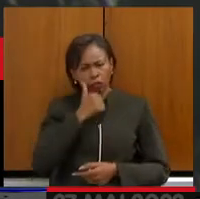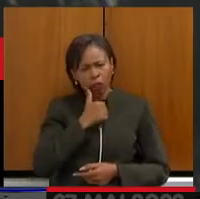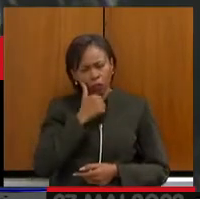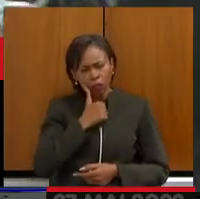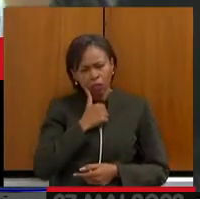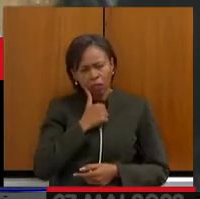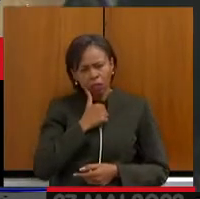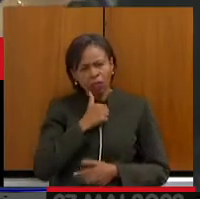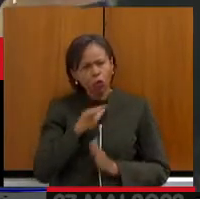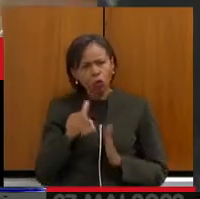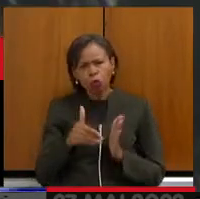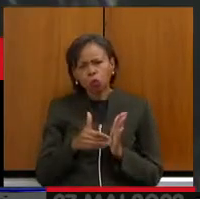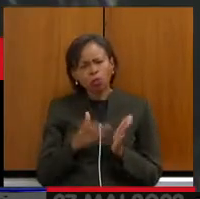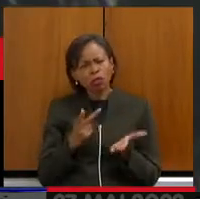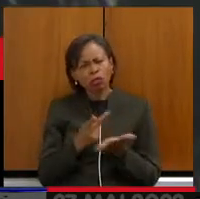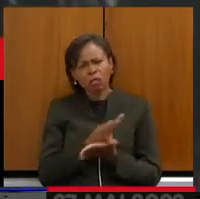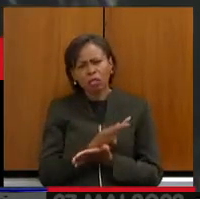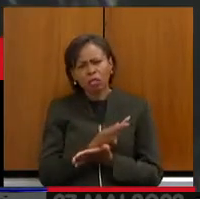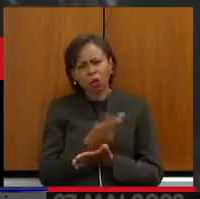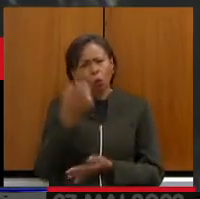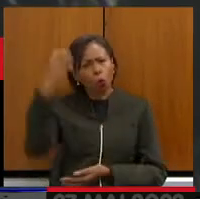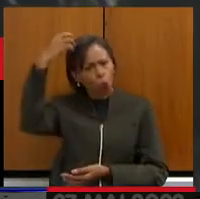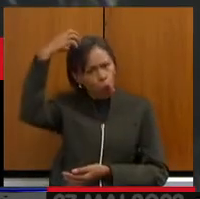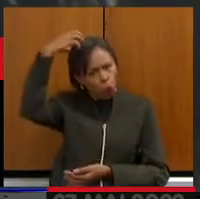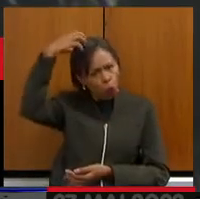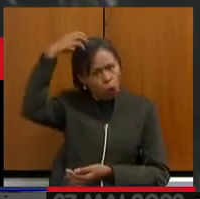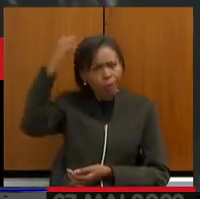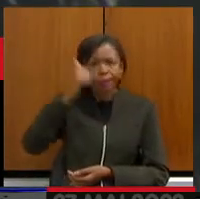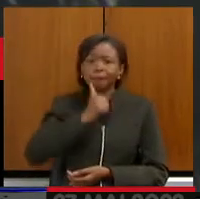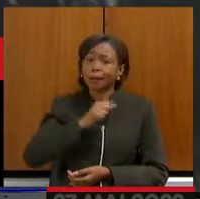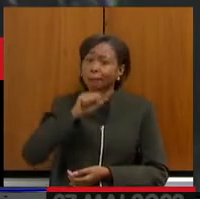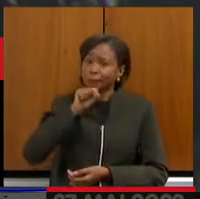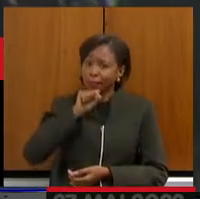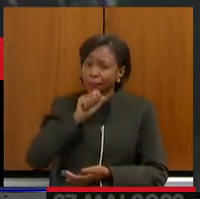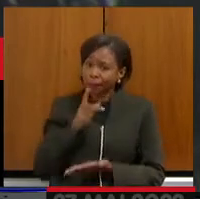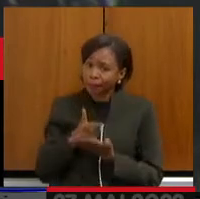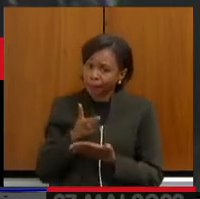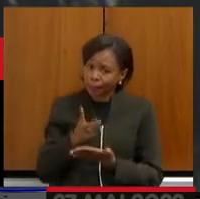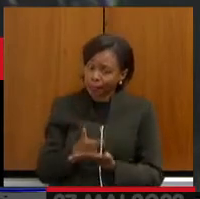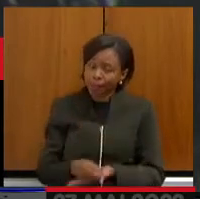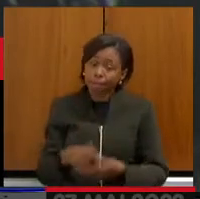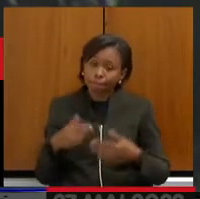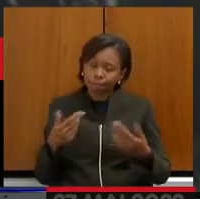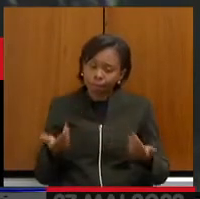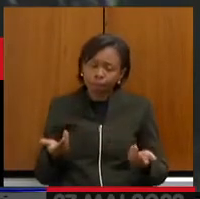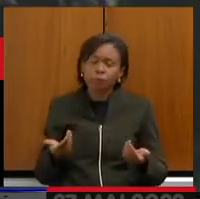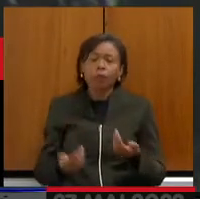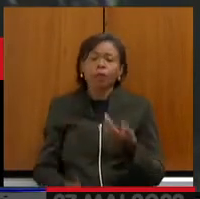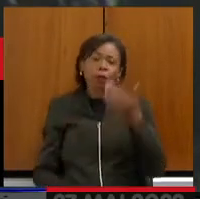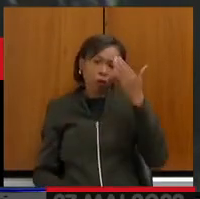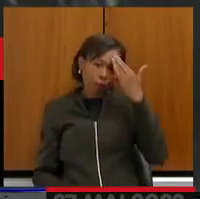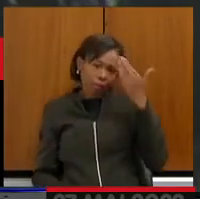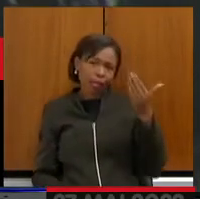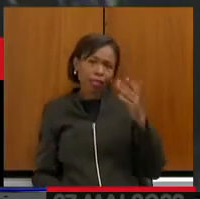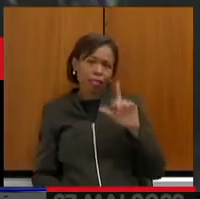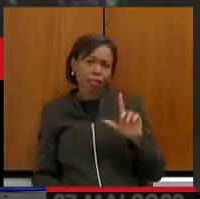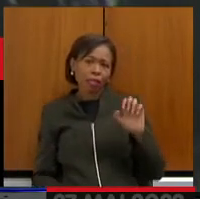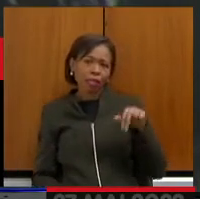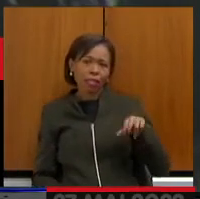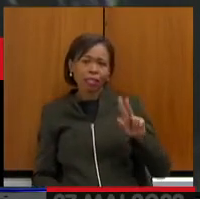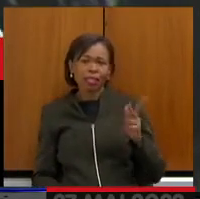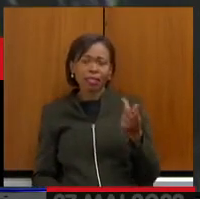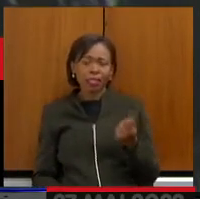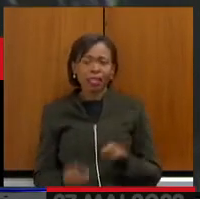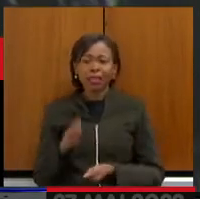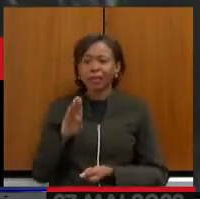que acontece a culpa é da mãe é muito obrigada agradecer Leninha A Bia e Ana Paula